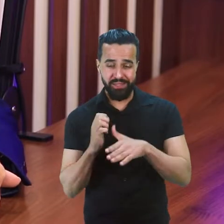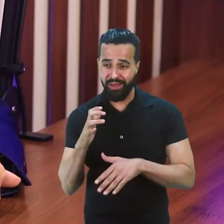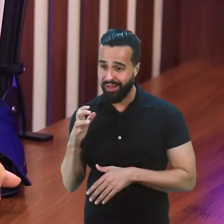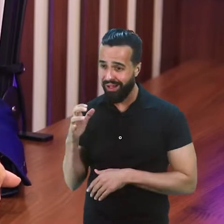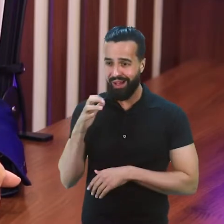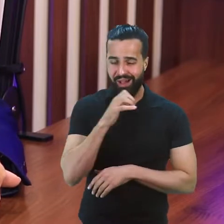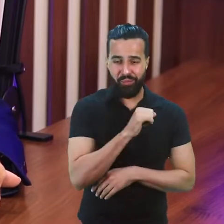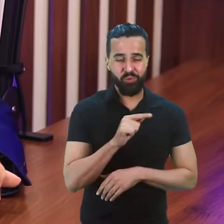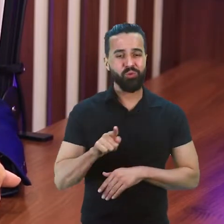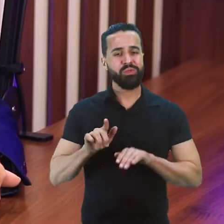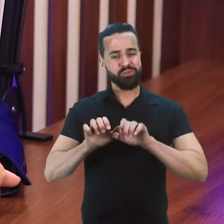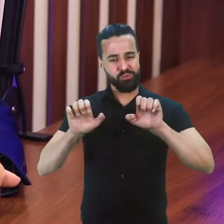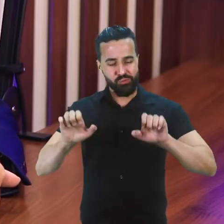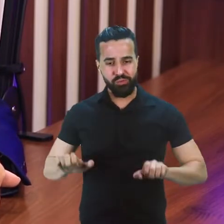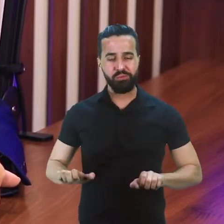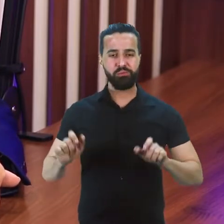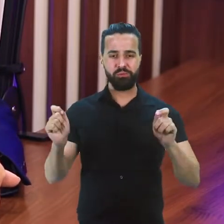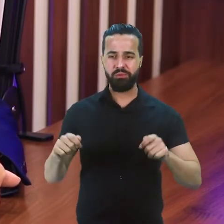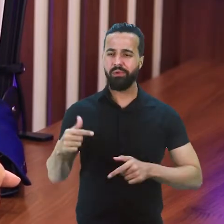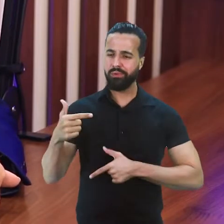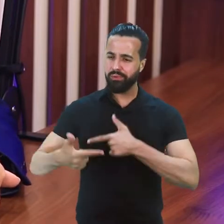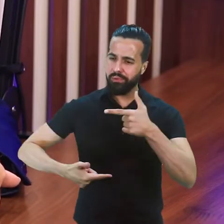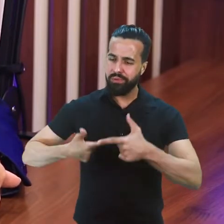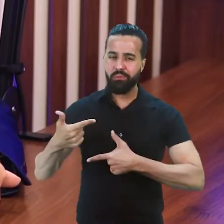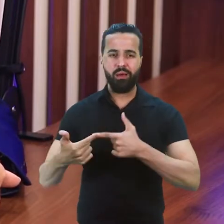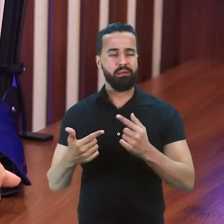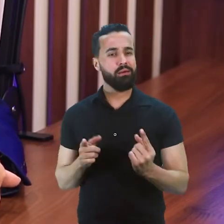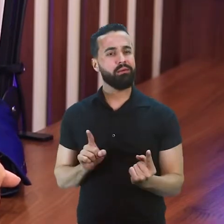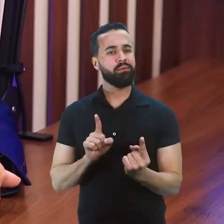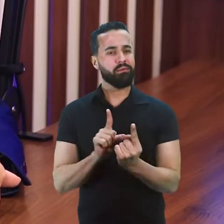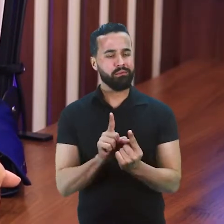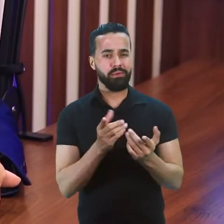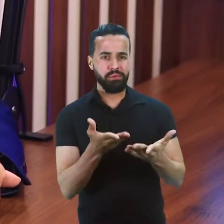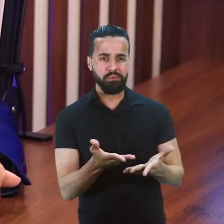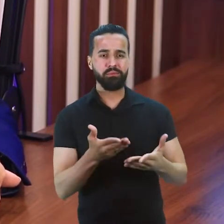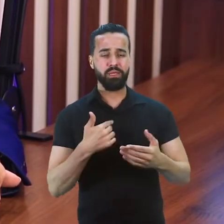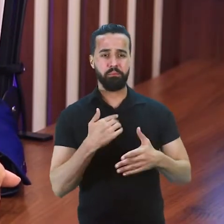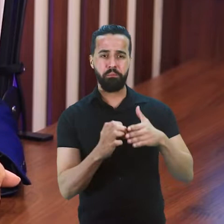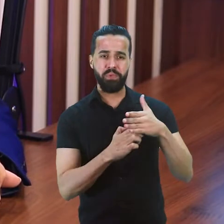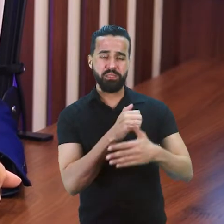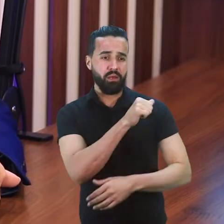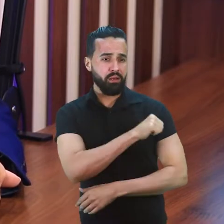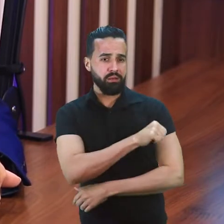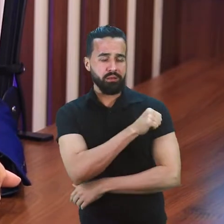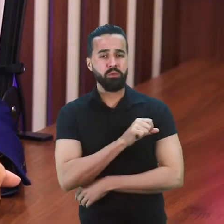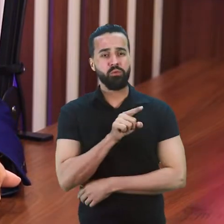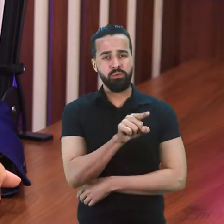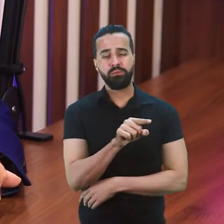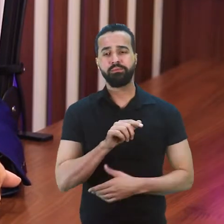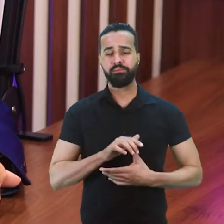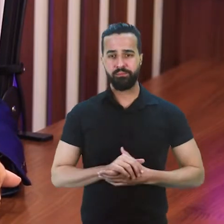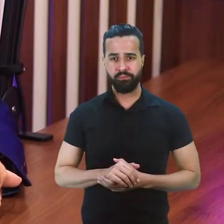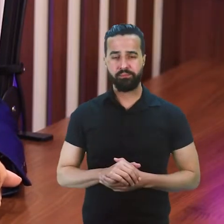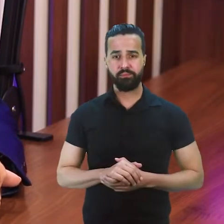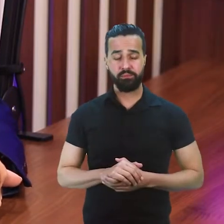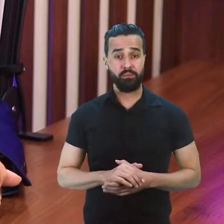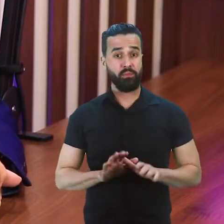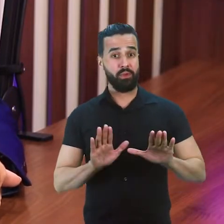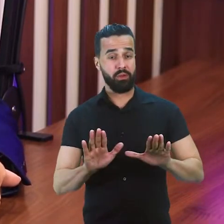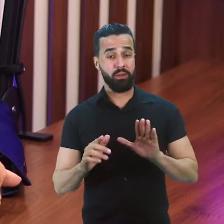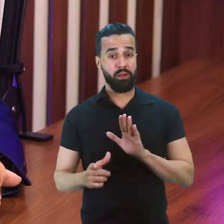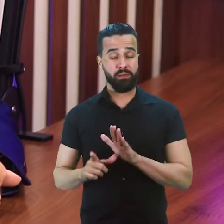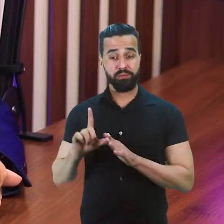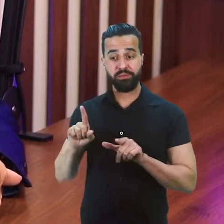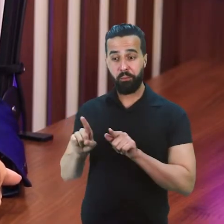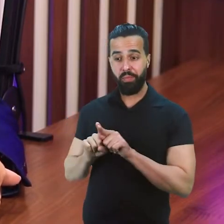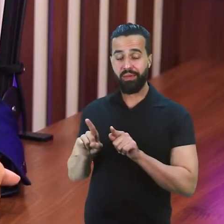estruturar para a gente atender esse pessoal. E contei para ele a história, né? Ele falou, não. Ele já tinha até, inclusive, uma empresa de consultoria